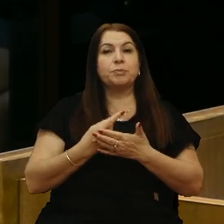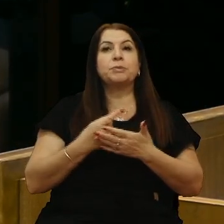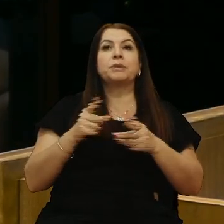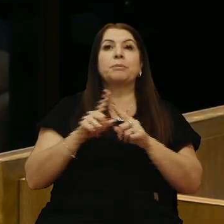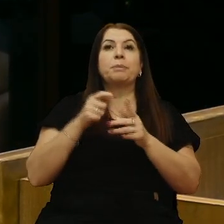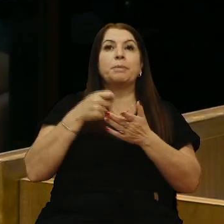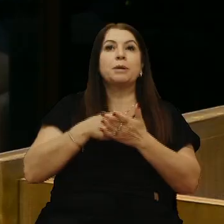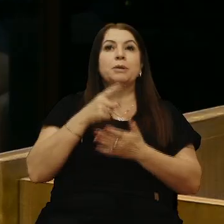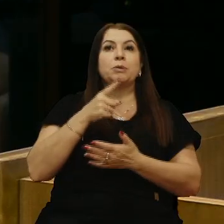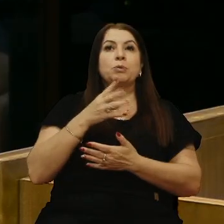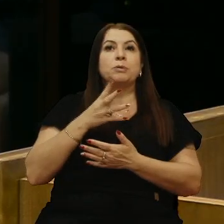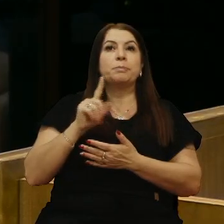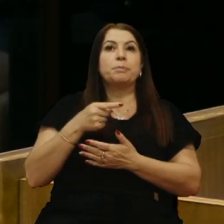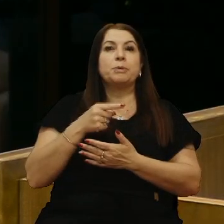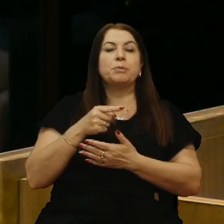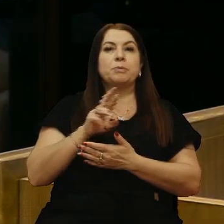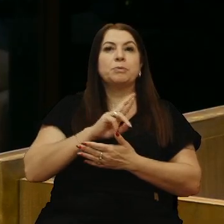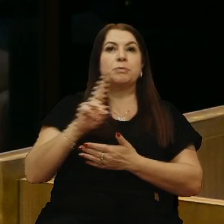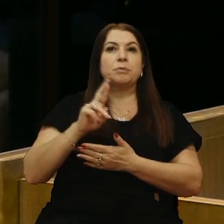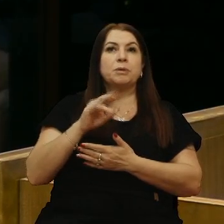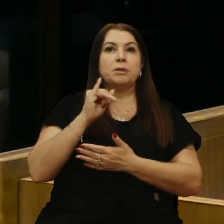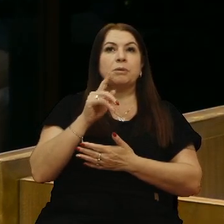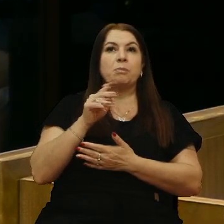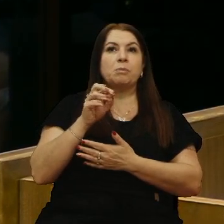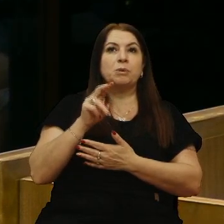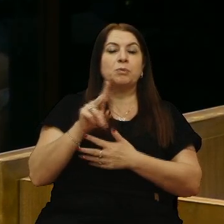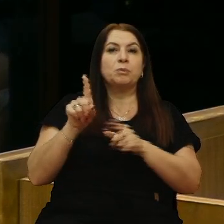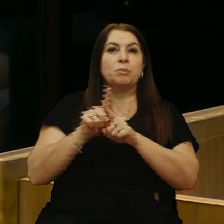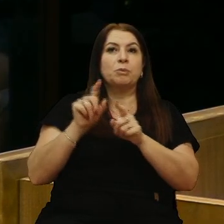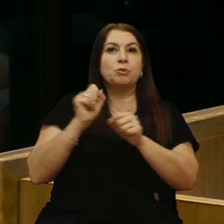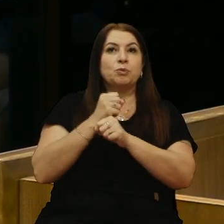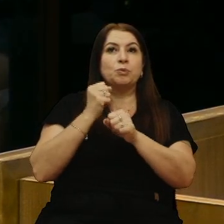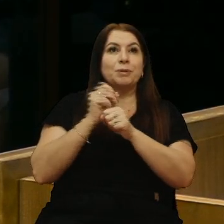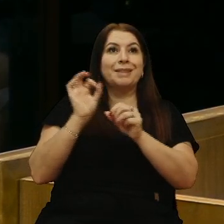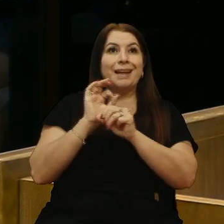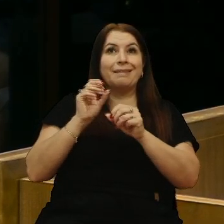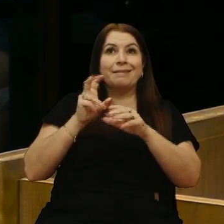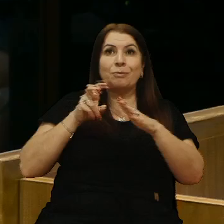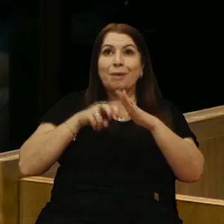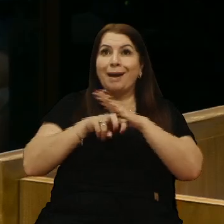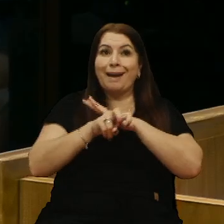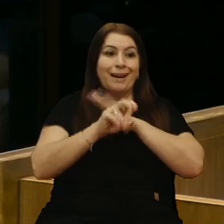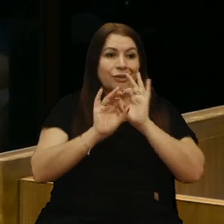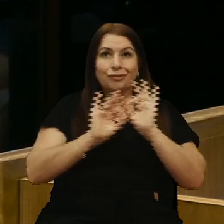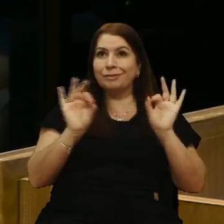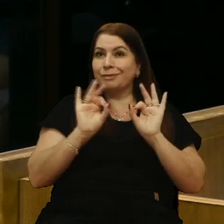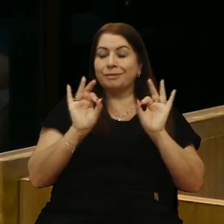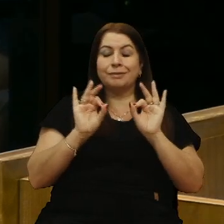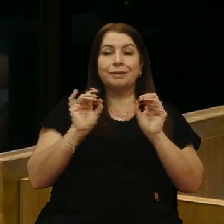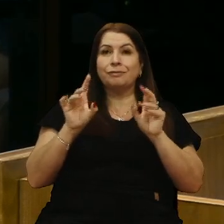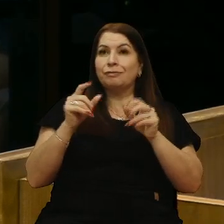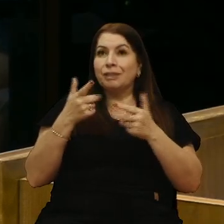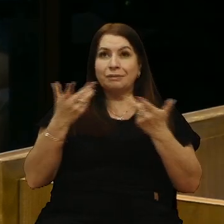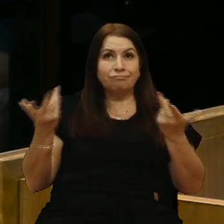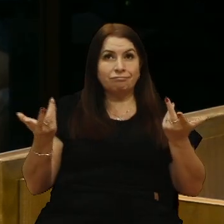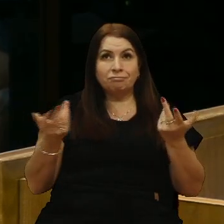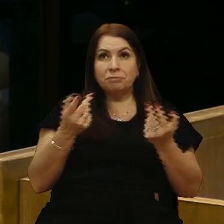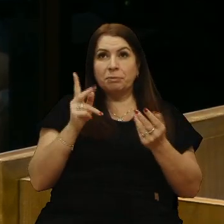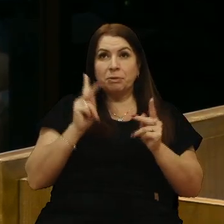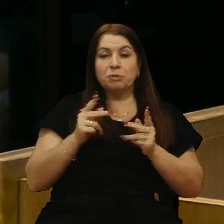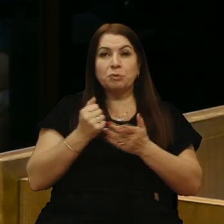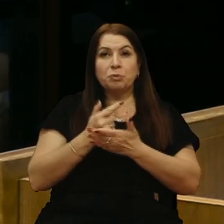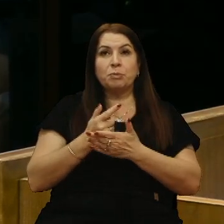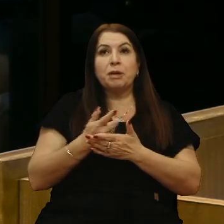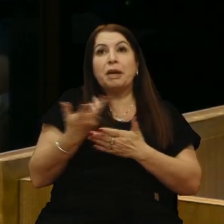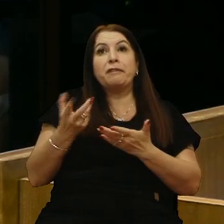paga 14 mil reais de IPTU por ano e não pode construir nem sequer uma garagem, né? Não vende para ninguém porque ninguém compra, quem que